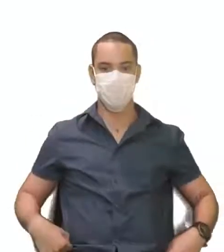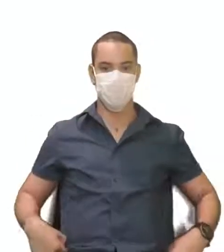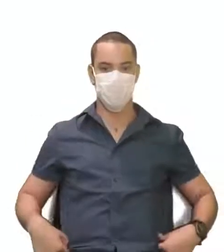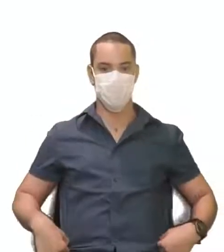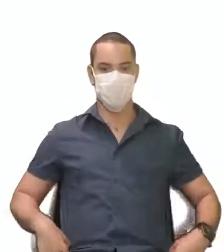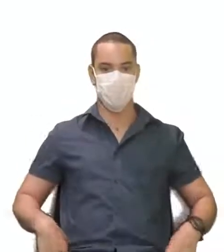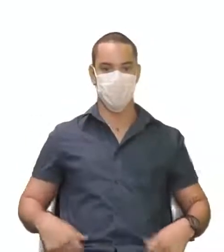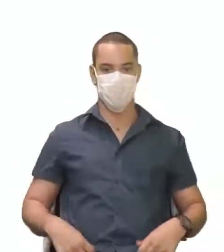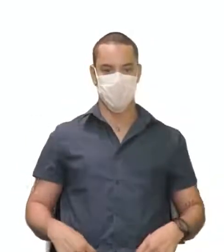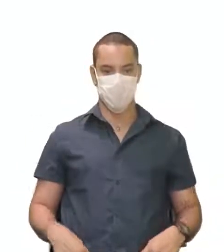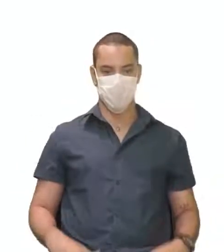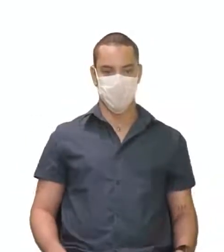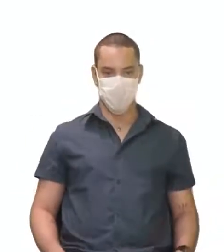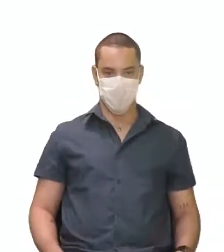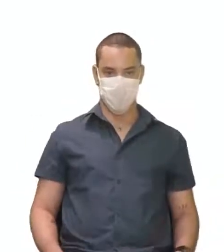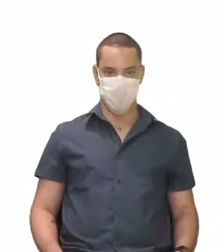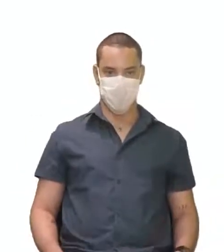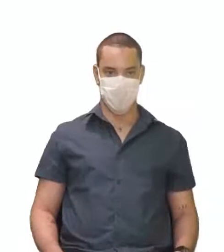para a próxima?